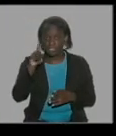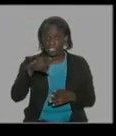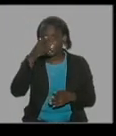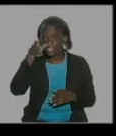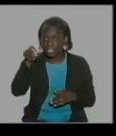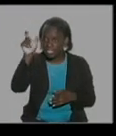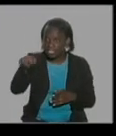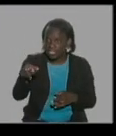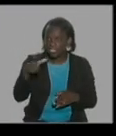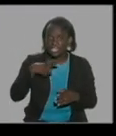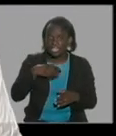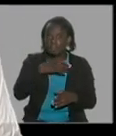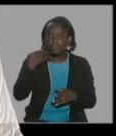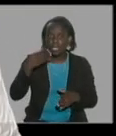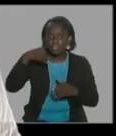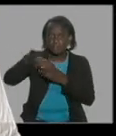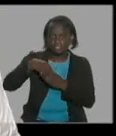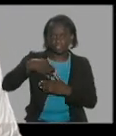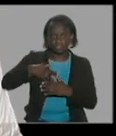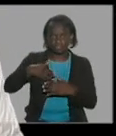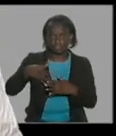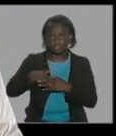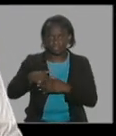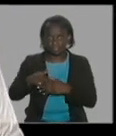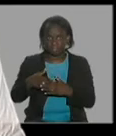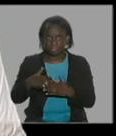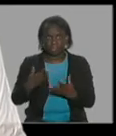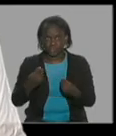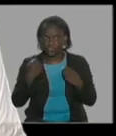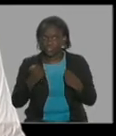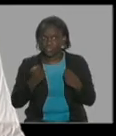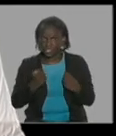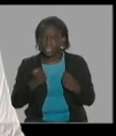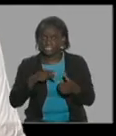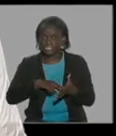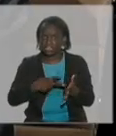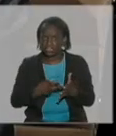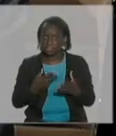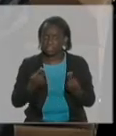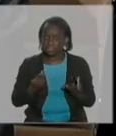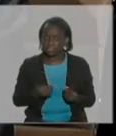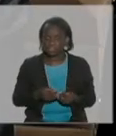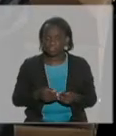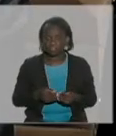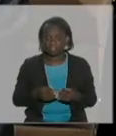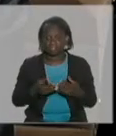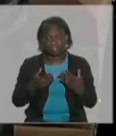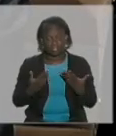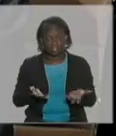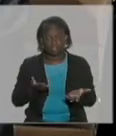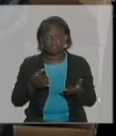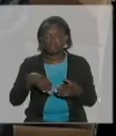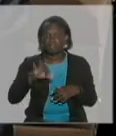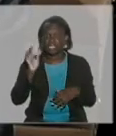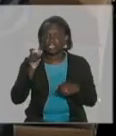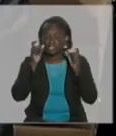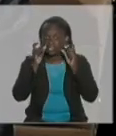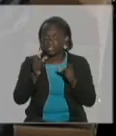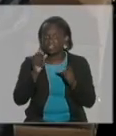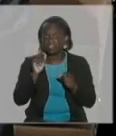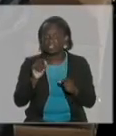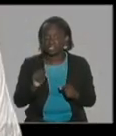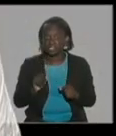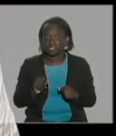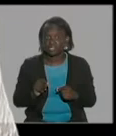é aquele que carrega a morte no bolso. Pois é, isso é muito forte, isso é muito significativo. E o